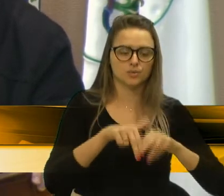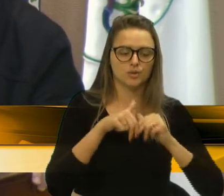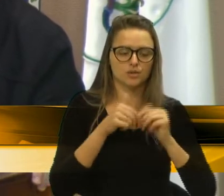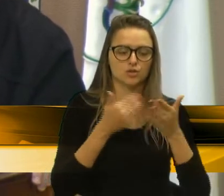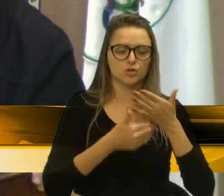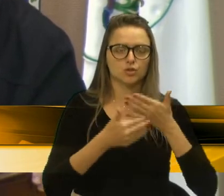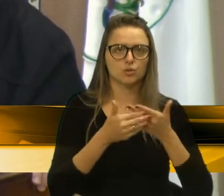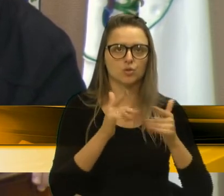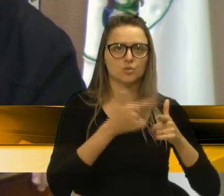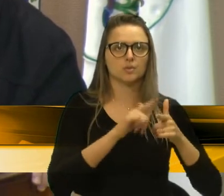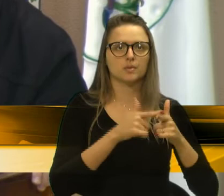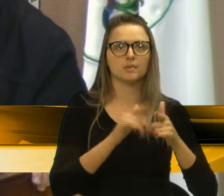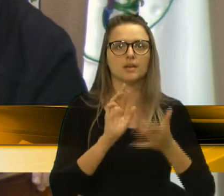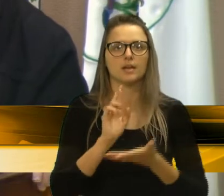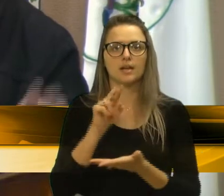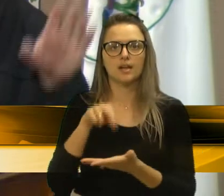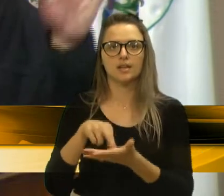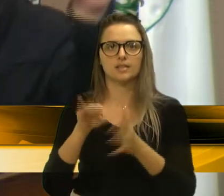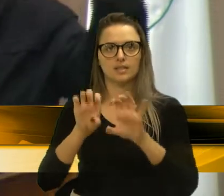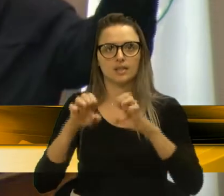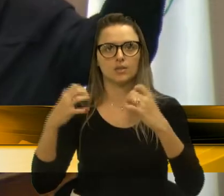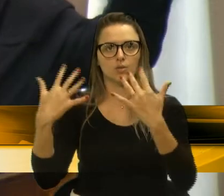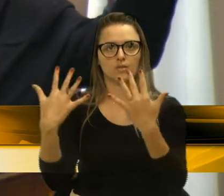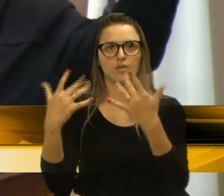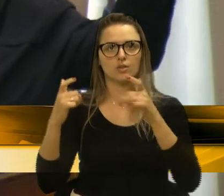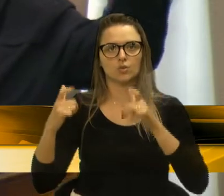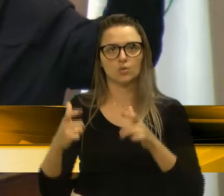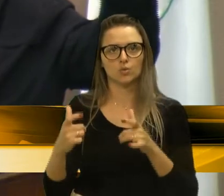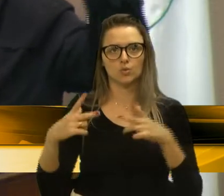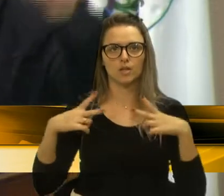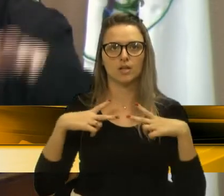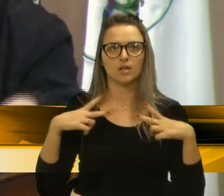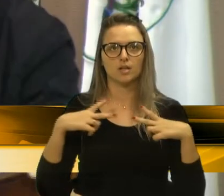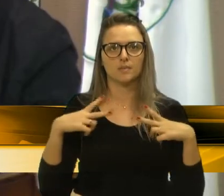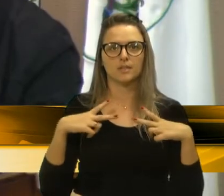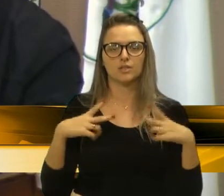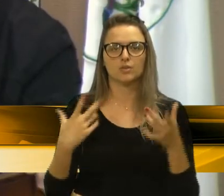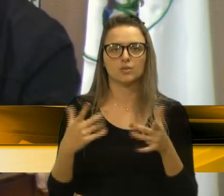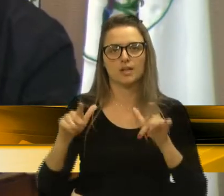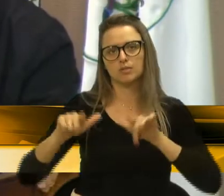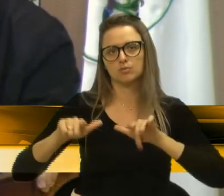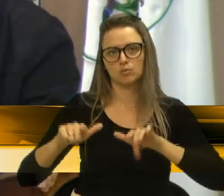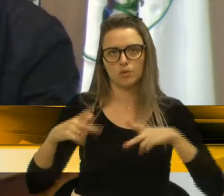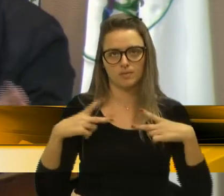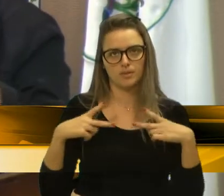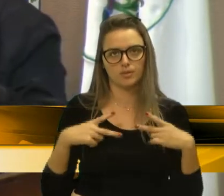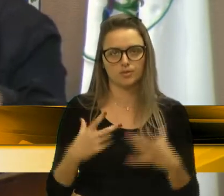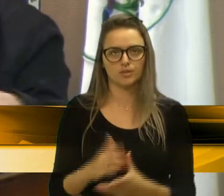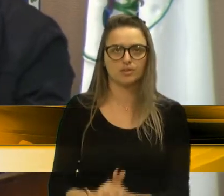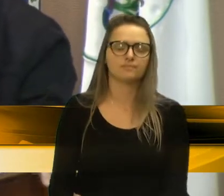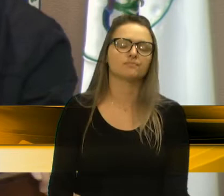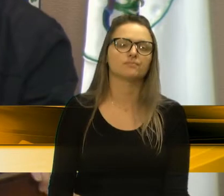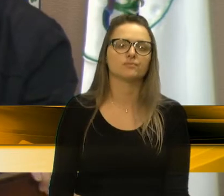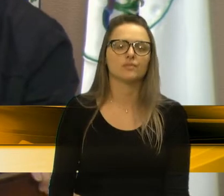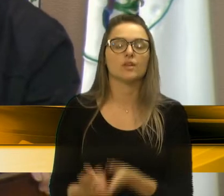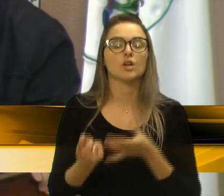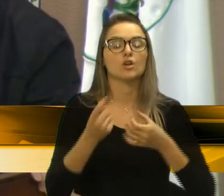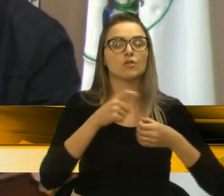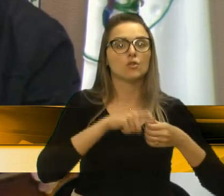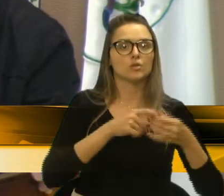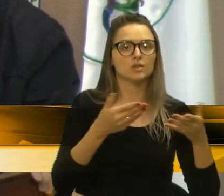impostas, realizaram o evento num local particular, aqui num estacionamento. Tá? Voltamos já, então,